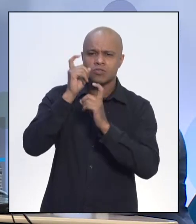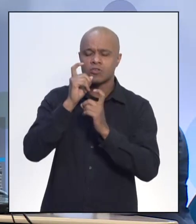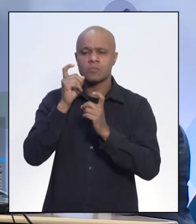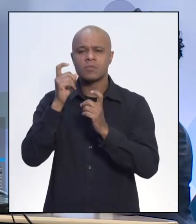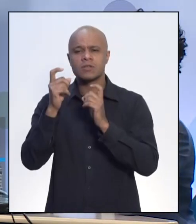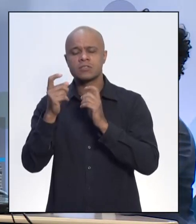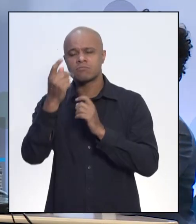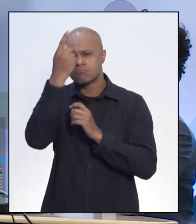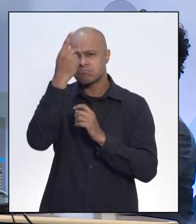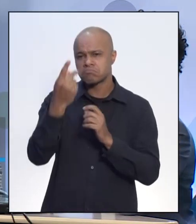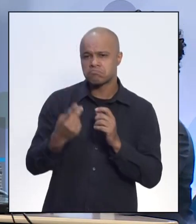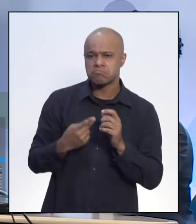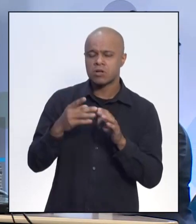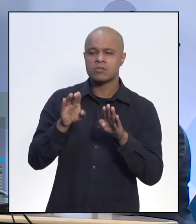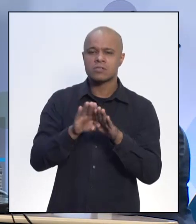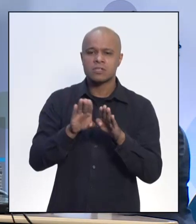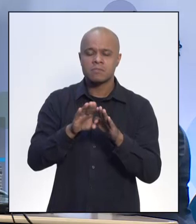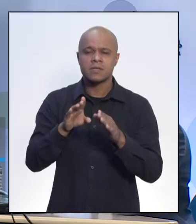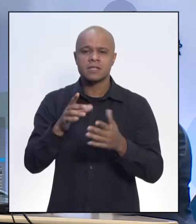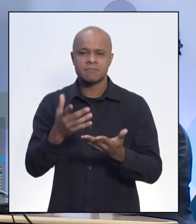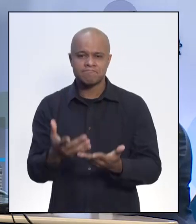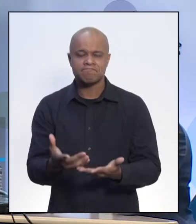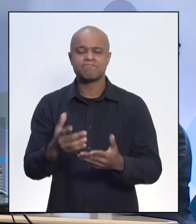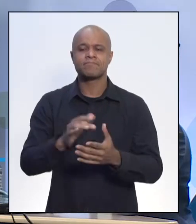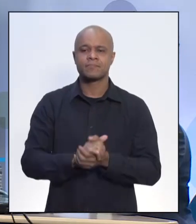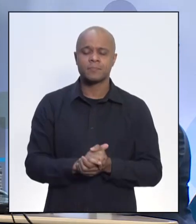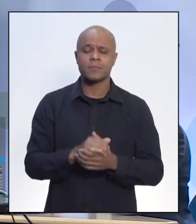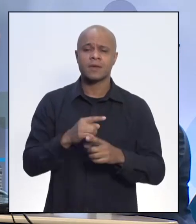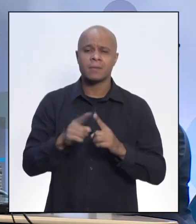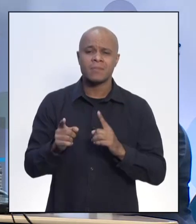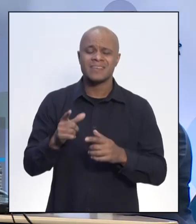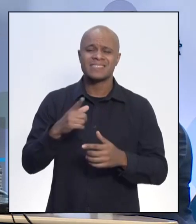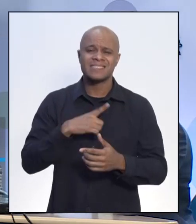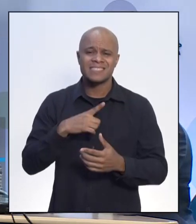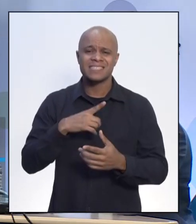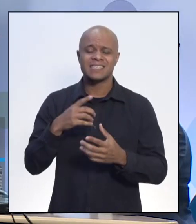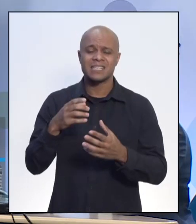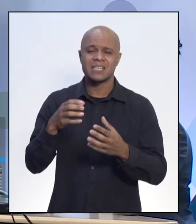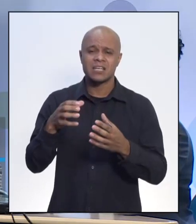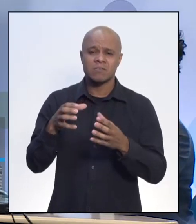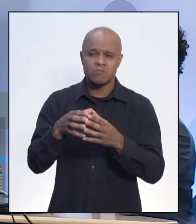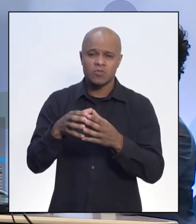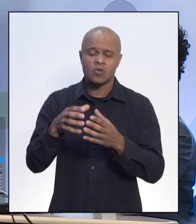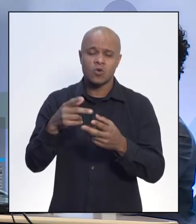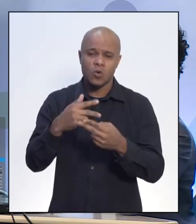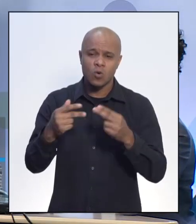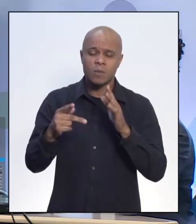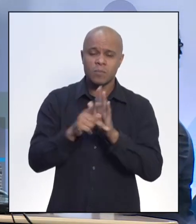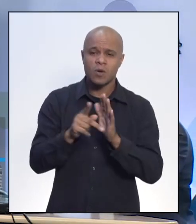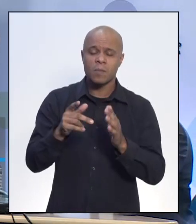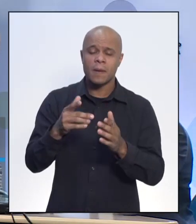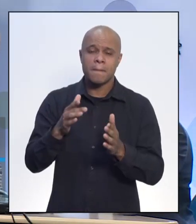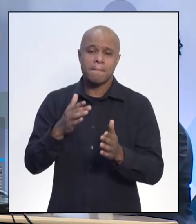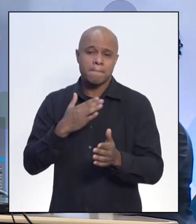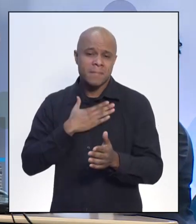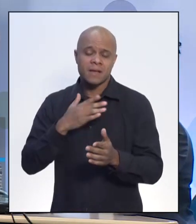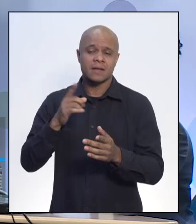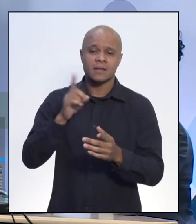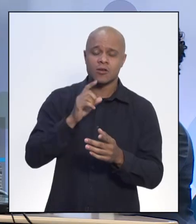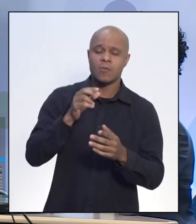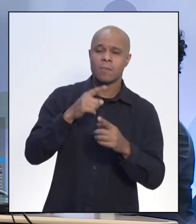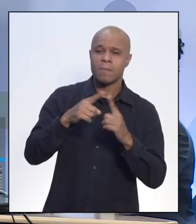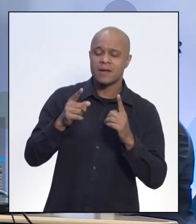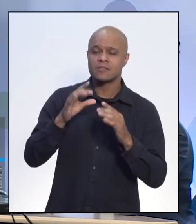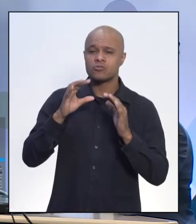você mesmo, essa questão do egoísmo, né? Ah, mas tem matéria-prima, mas a matéria-prima pode ser para todos. Né? Essa questão da